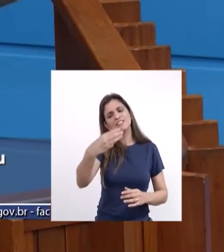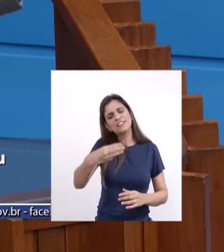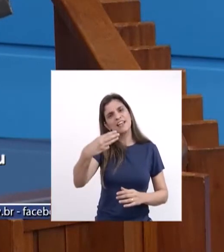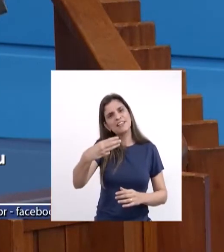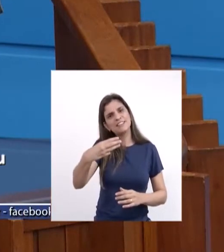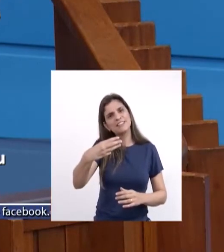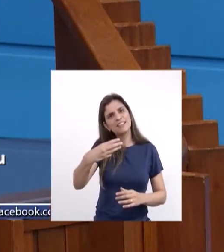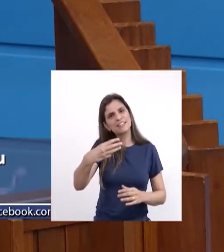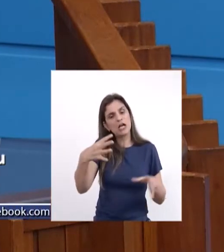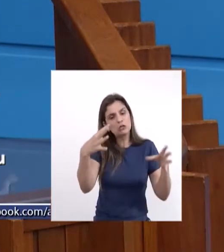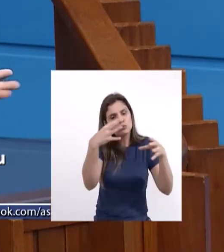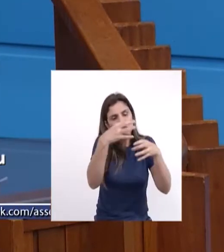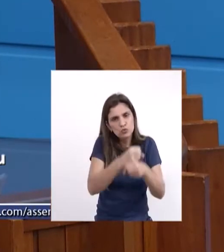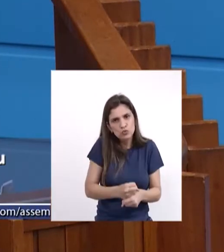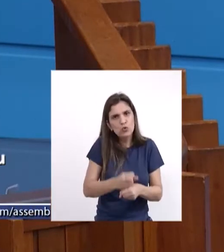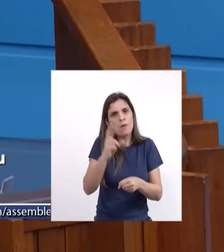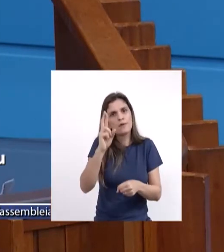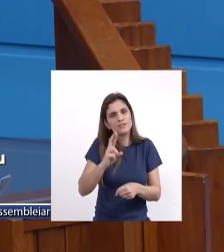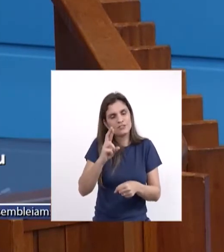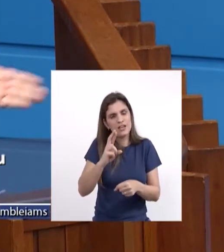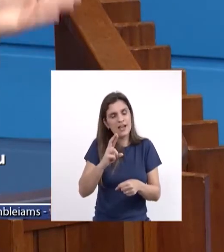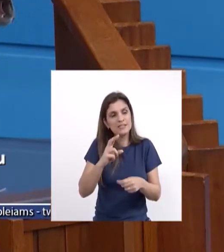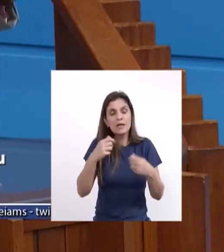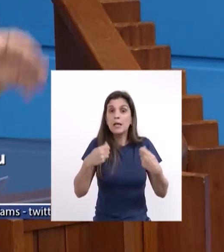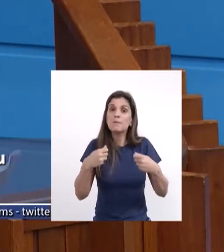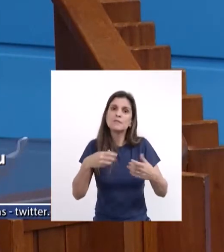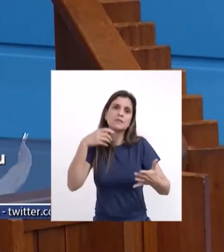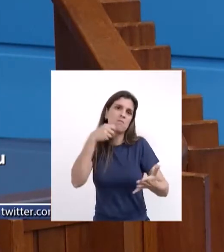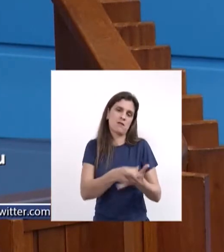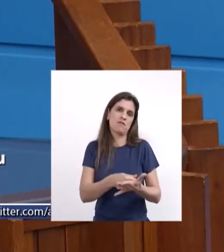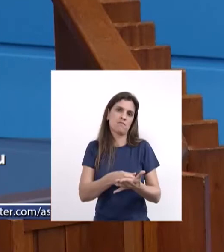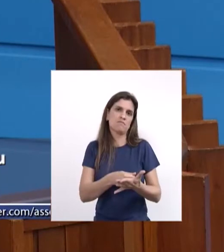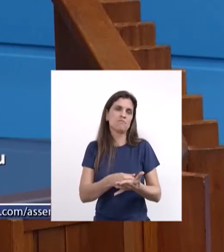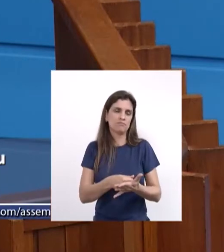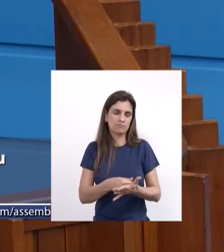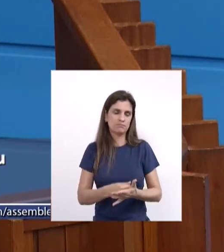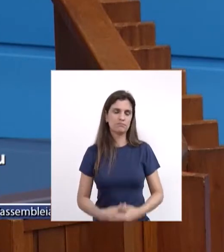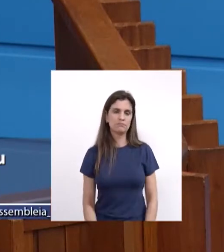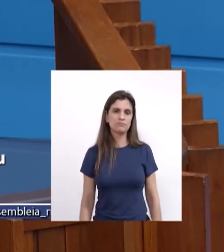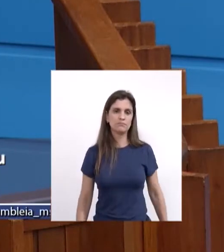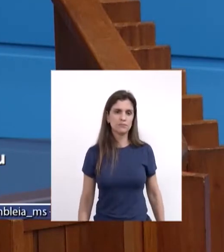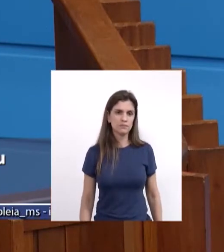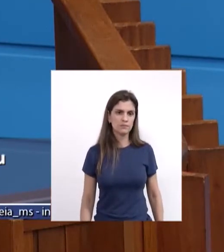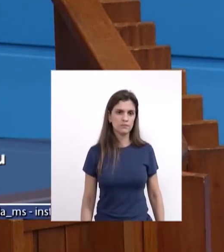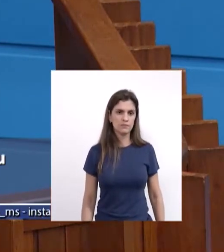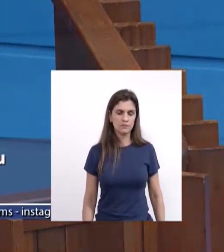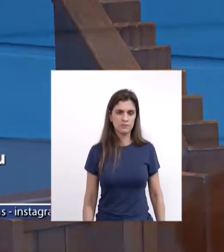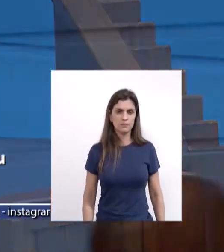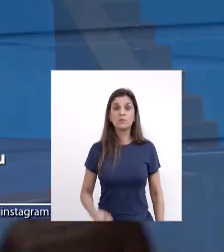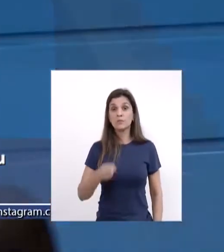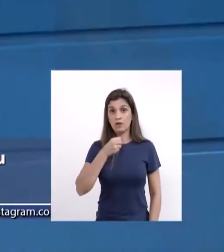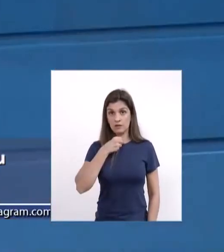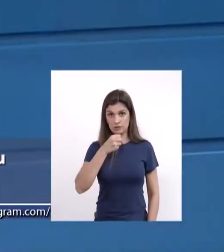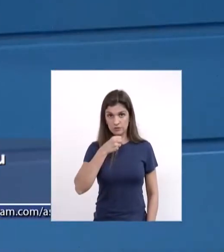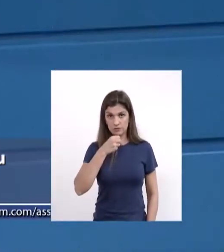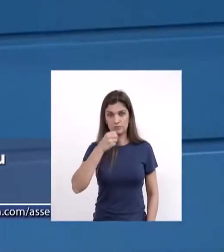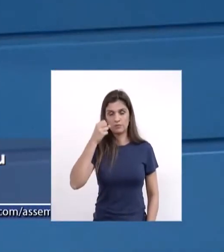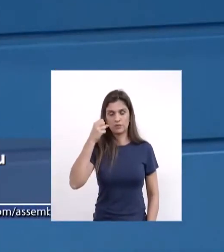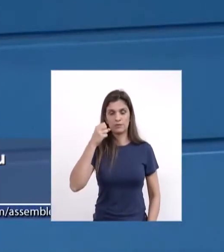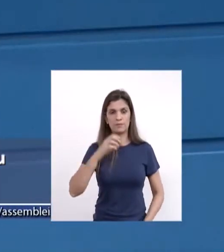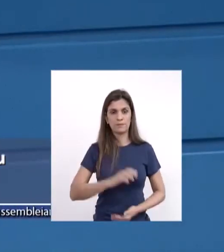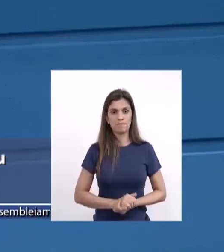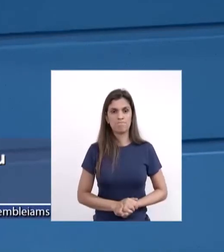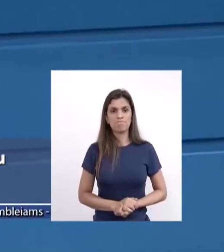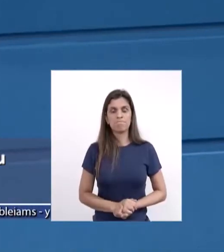a quantidade de caminhões, também se deve pelo aspecto econômico-financeiro. Concedo a parte a Vossa Excelência. Deputado Barbosinha,